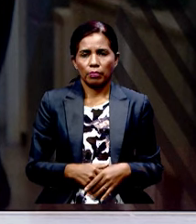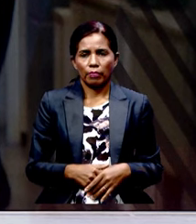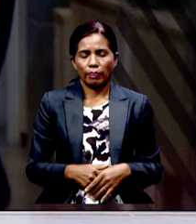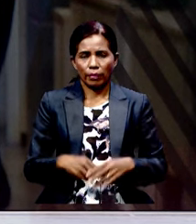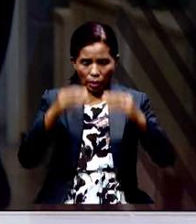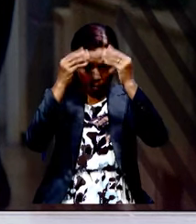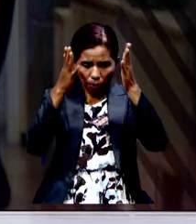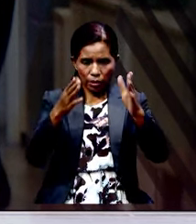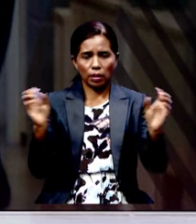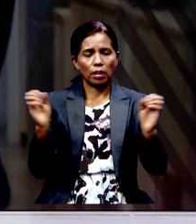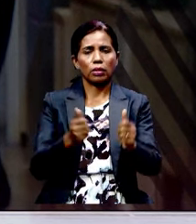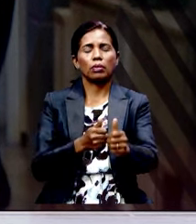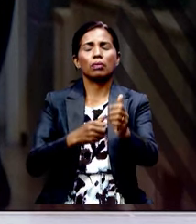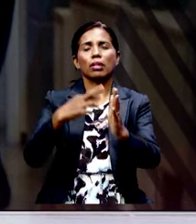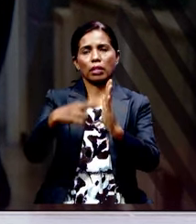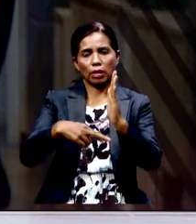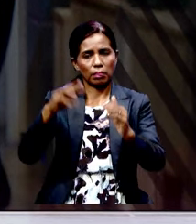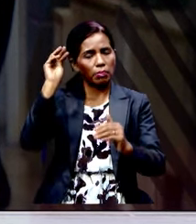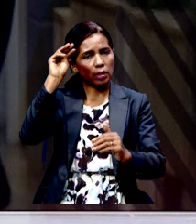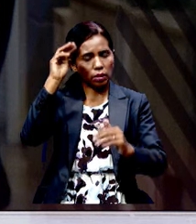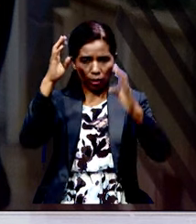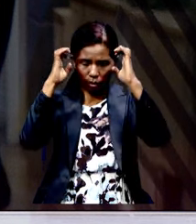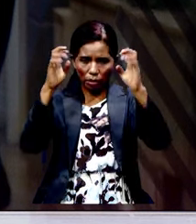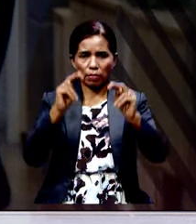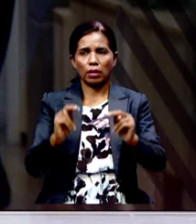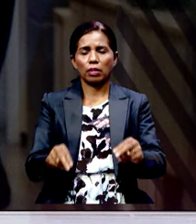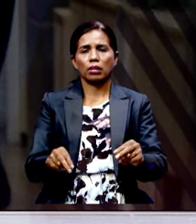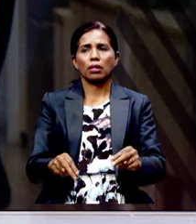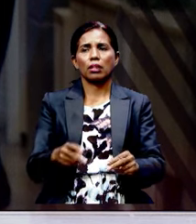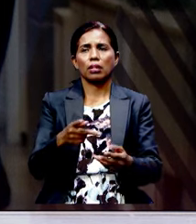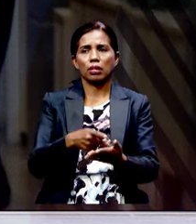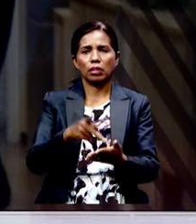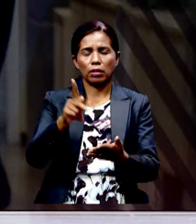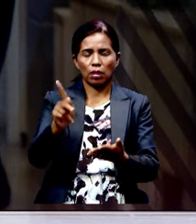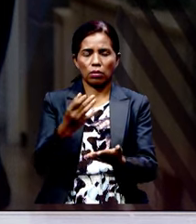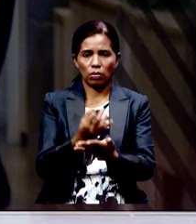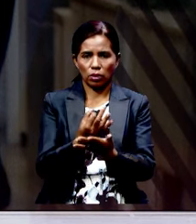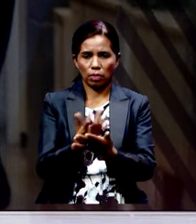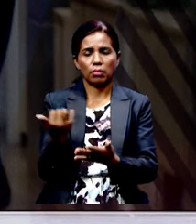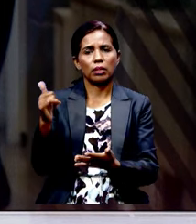Professor Cirane Bela, preenche critéria, Ministério da Educação precisa selo indemnização.